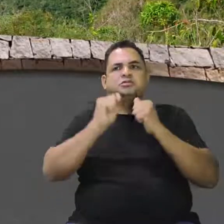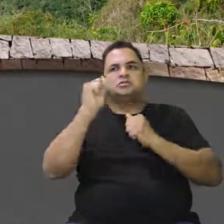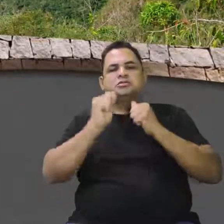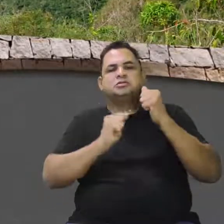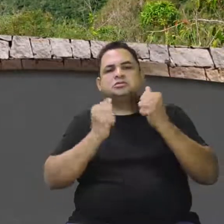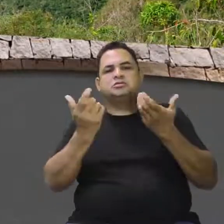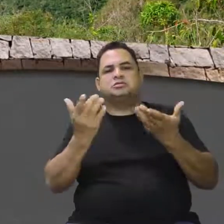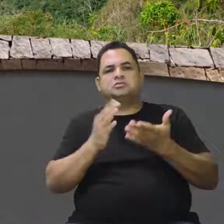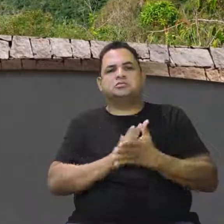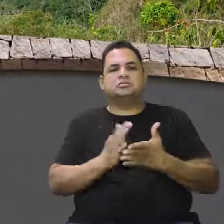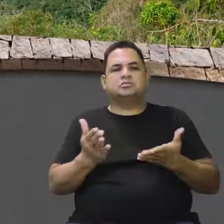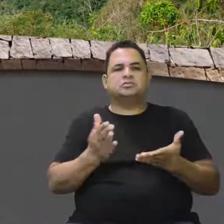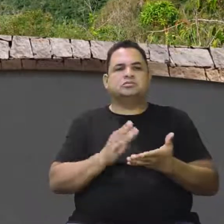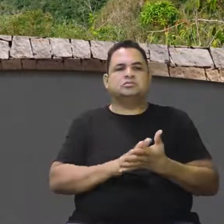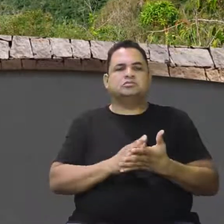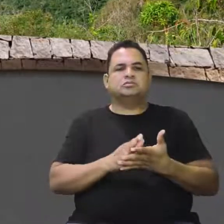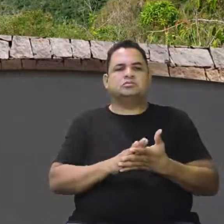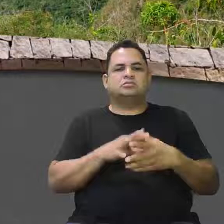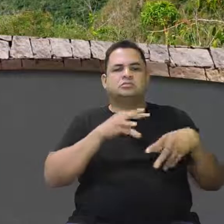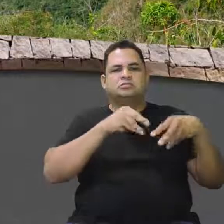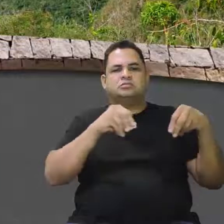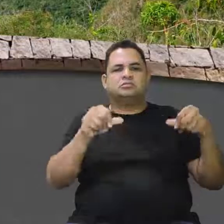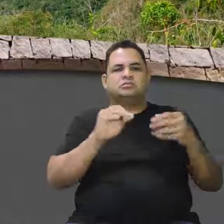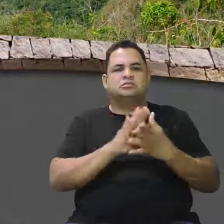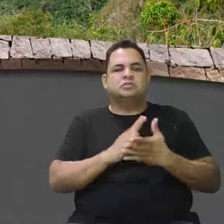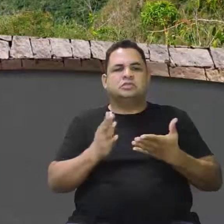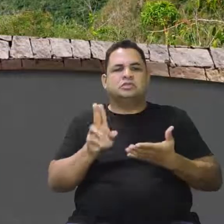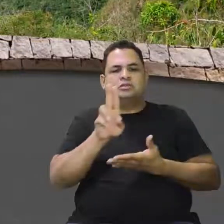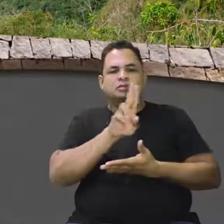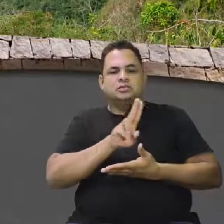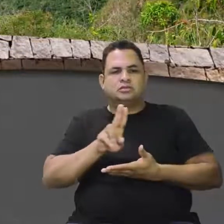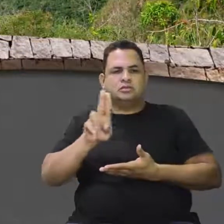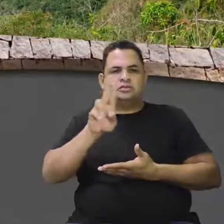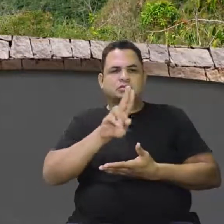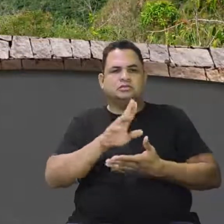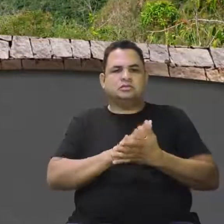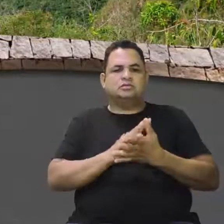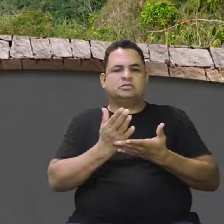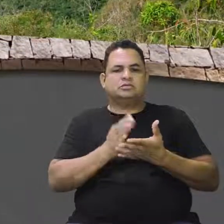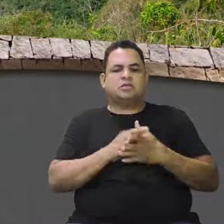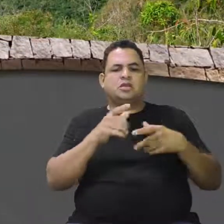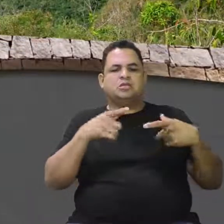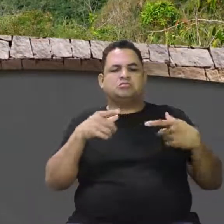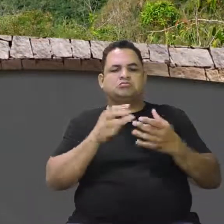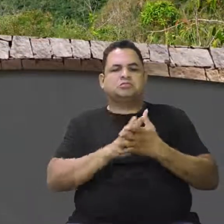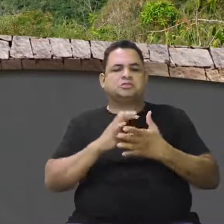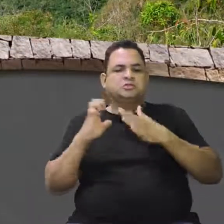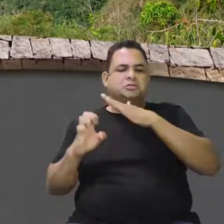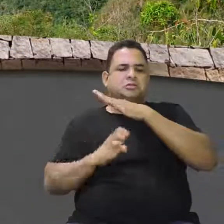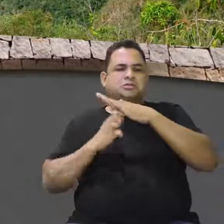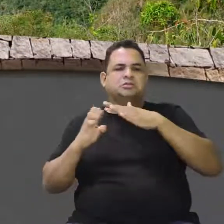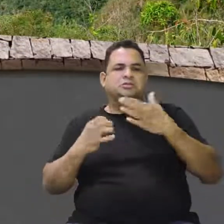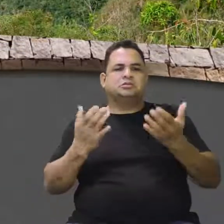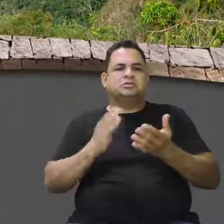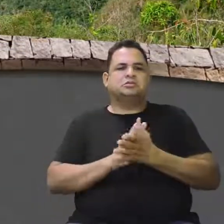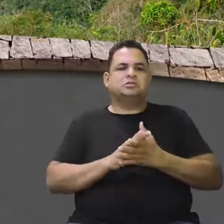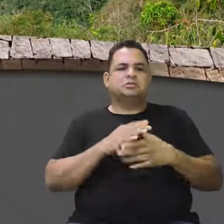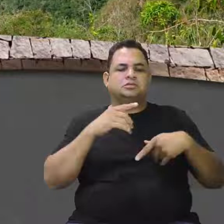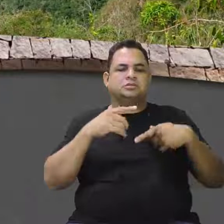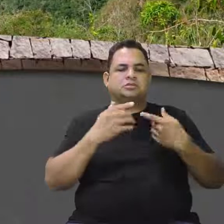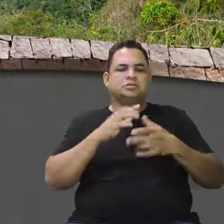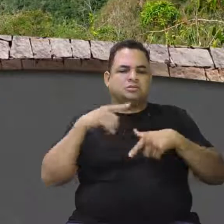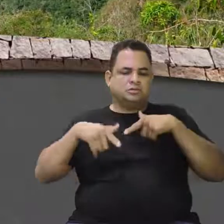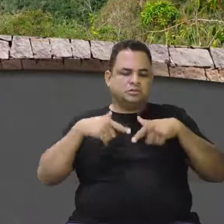latifundiários. Várias terras foram destinadas para os grandes latifundiários, e esse